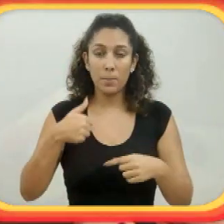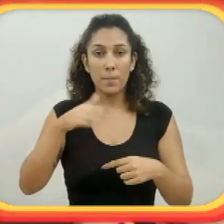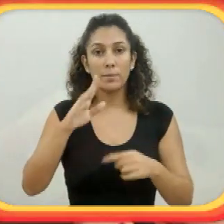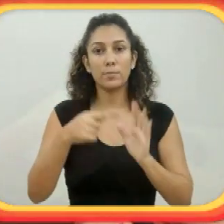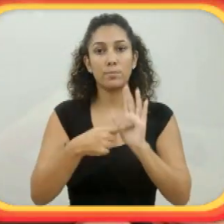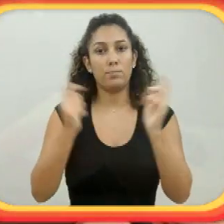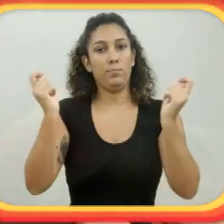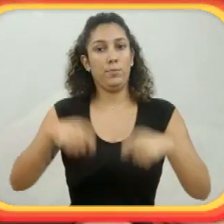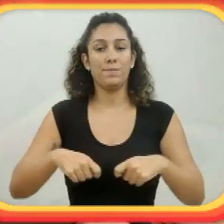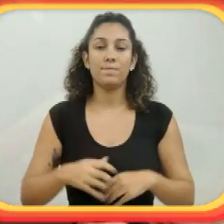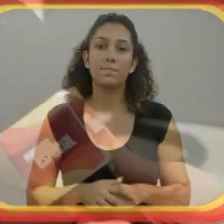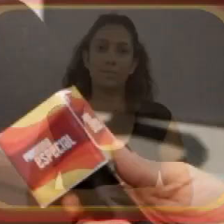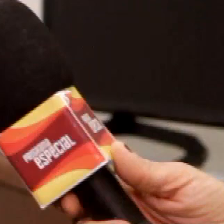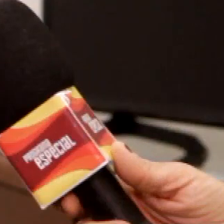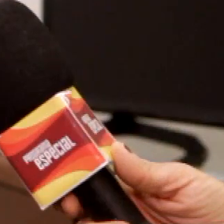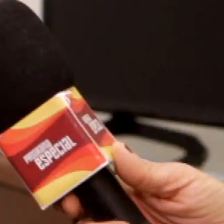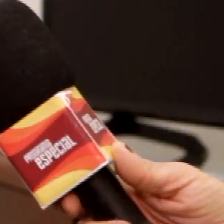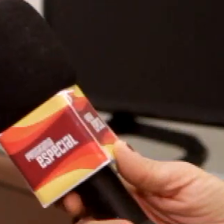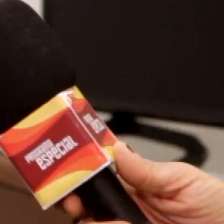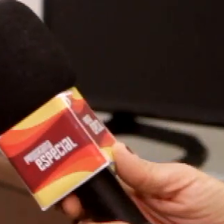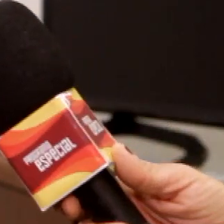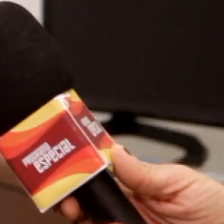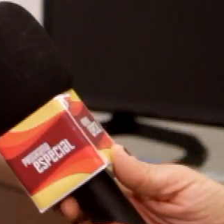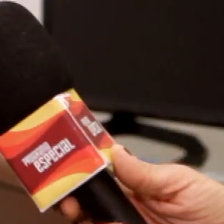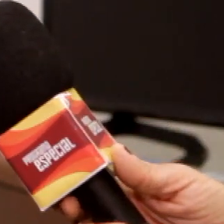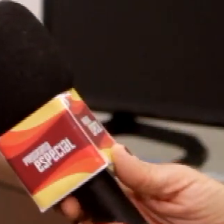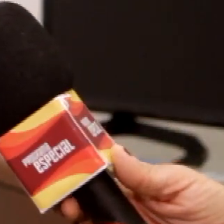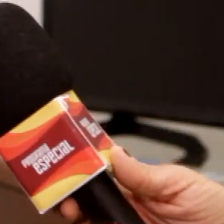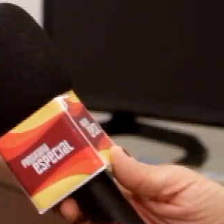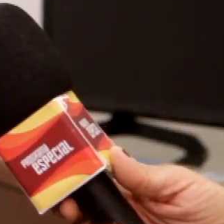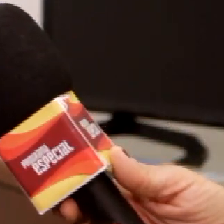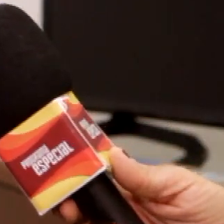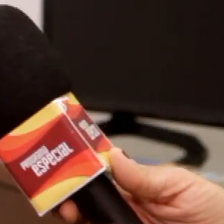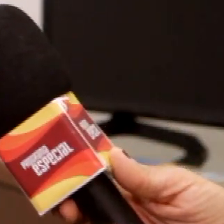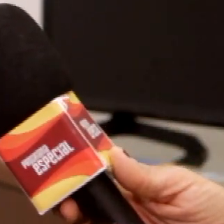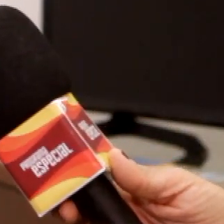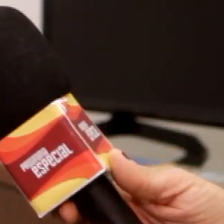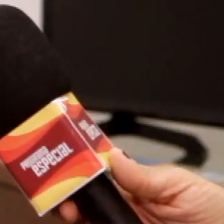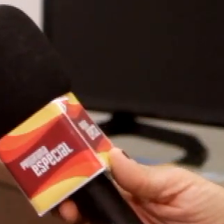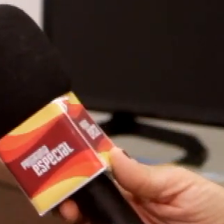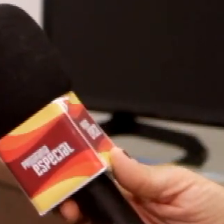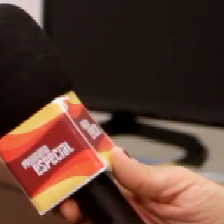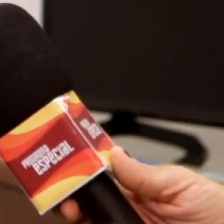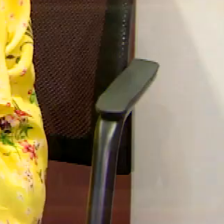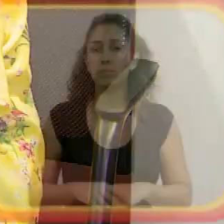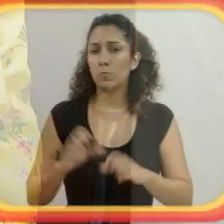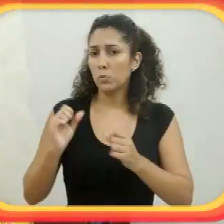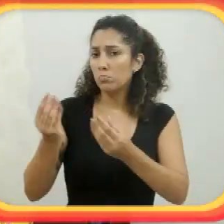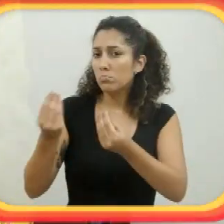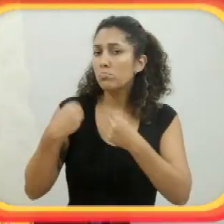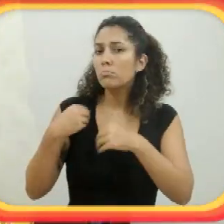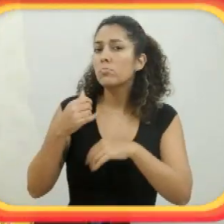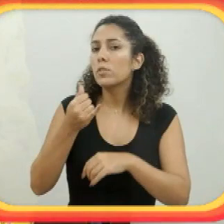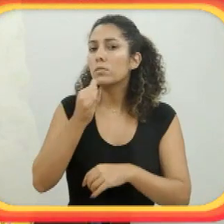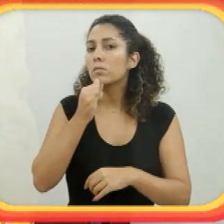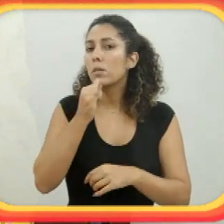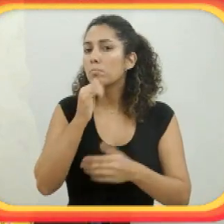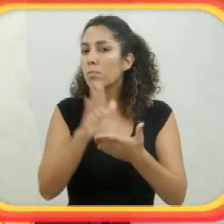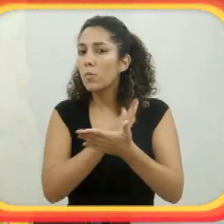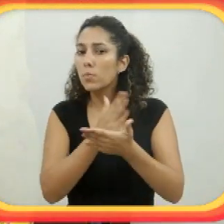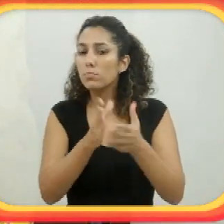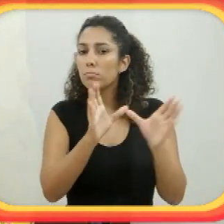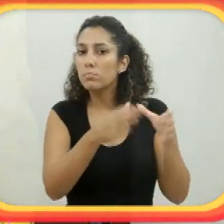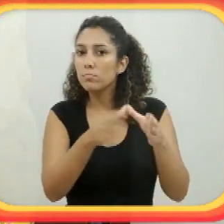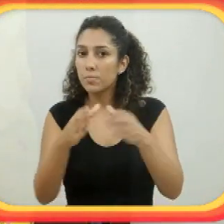em classes para que essas disputas sejam o mais justas possíveis. O senhor pode me dar